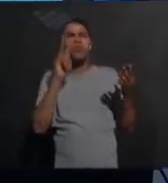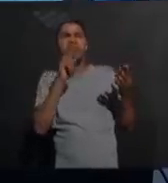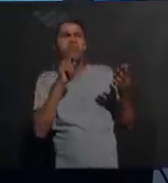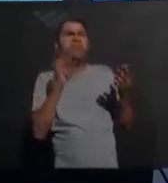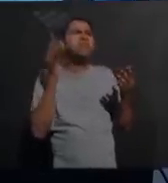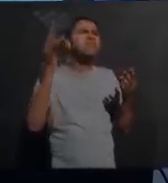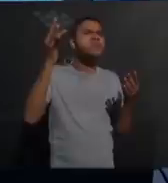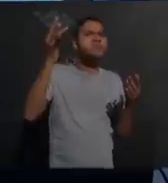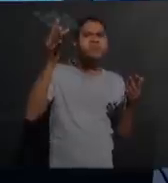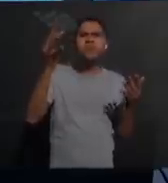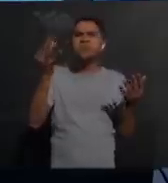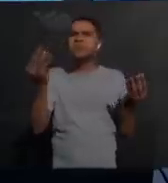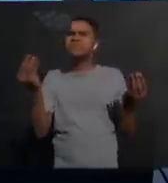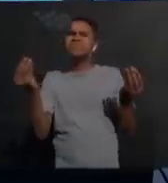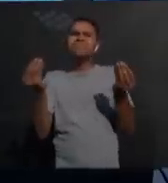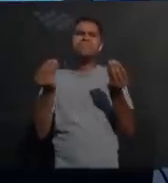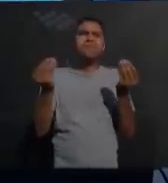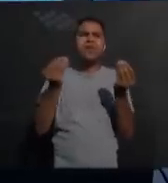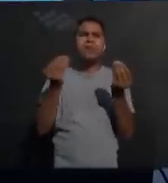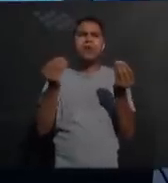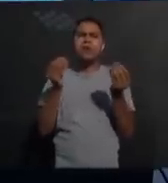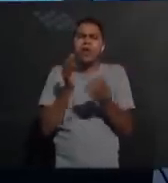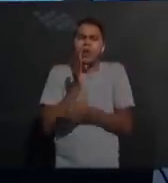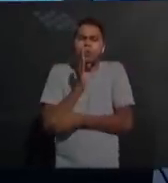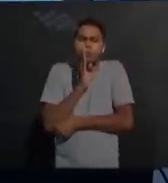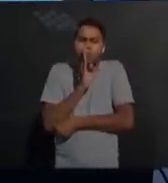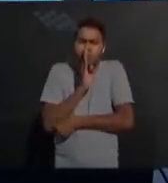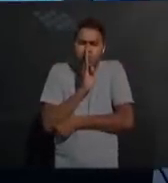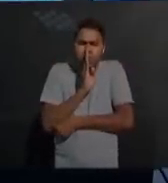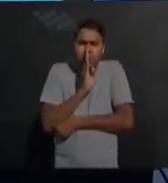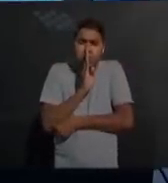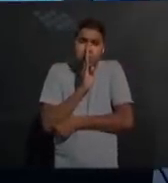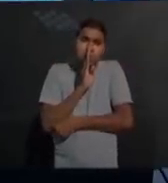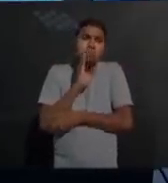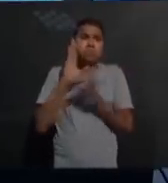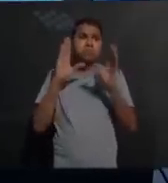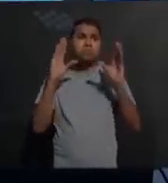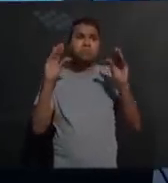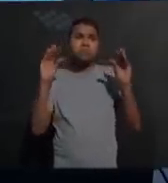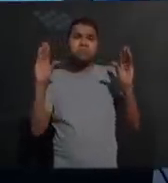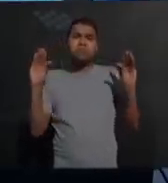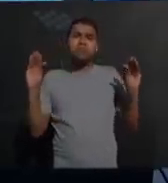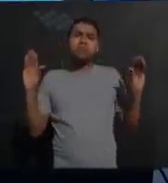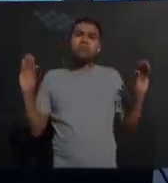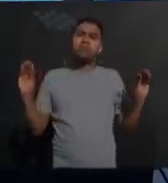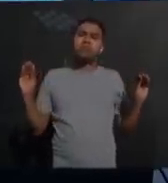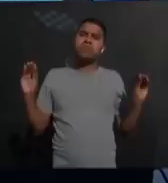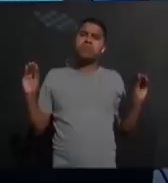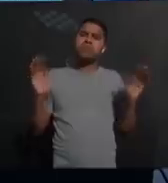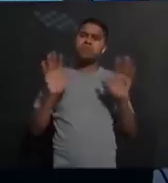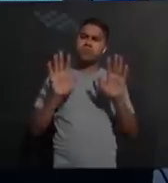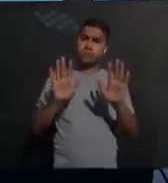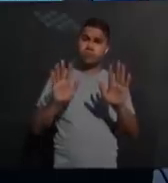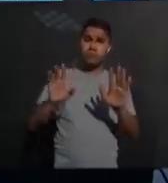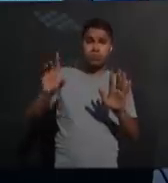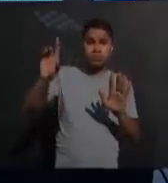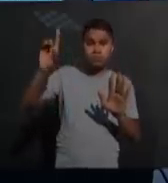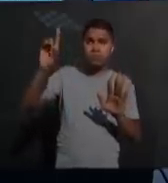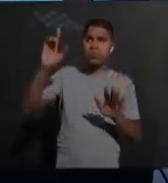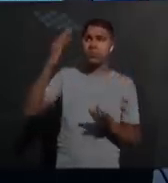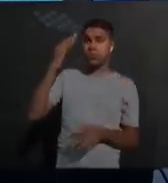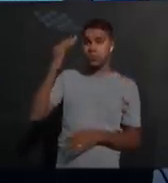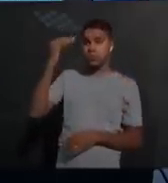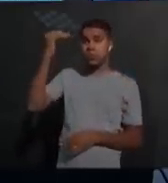possibilidades mas ela tá ali quietinha tá de boa ela está no conforto dela mas deus ele me